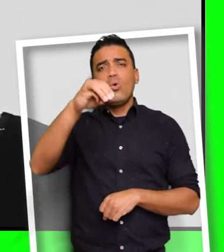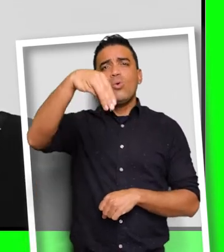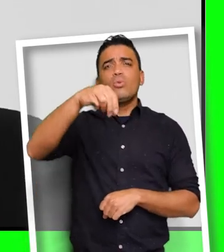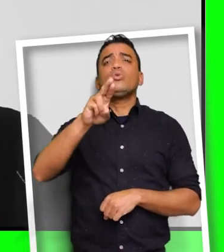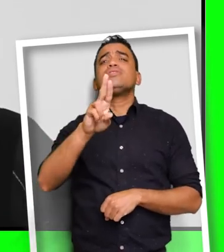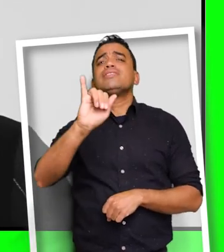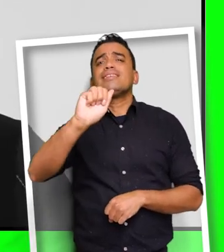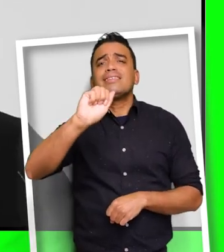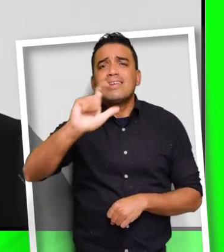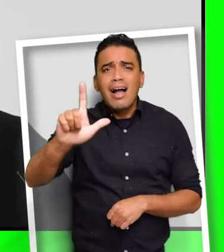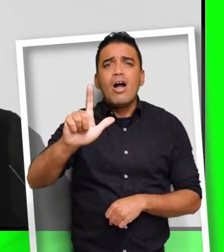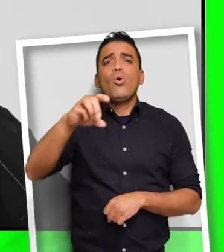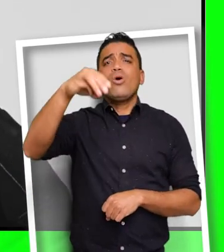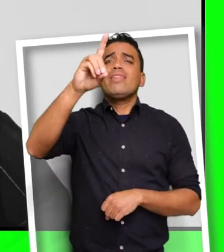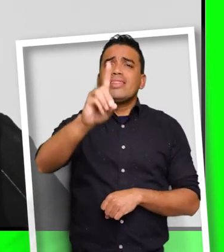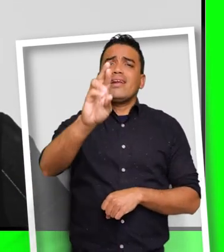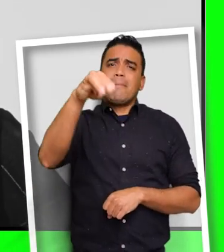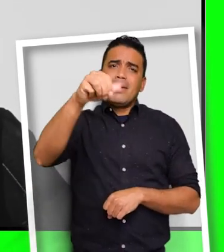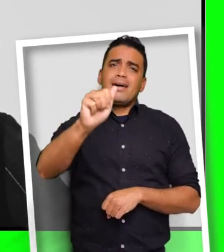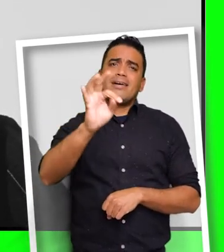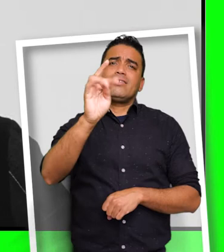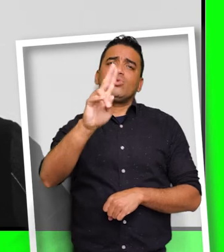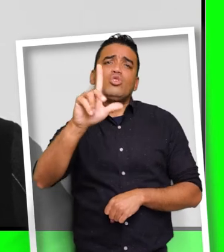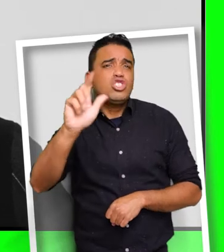é essencial para construir.